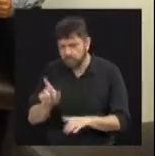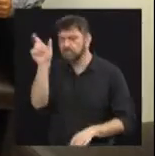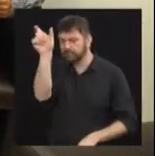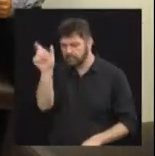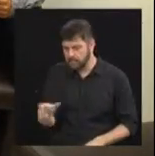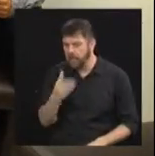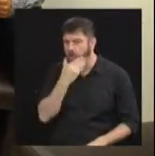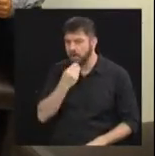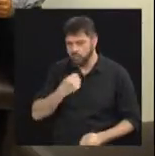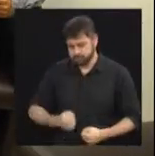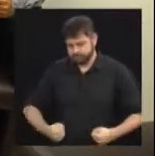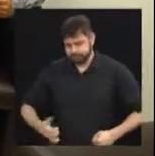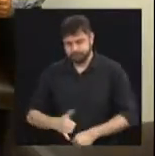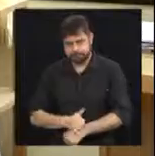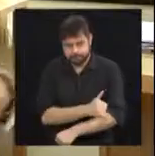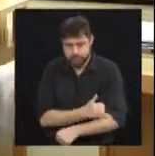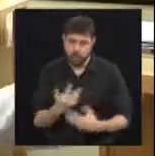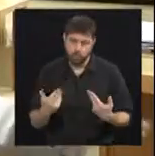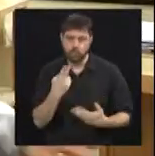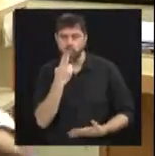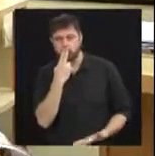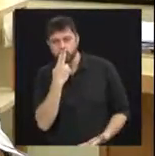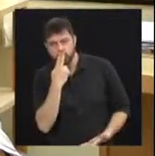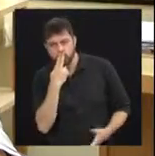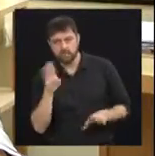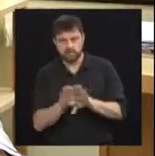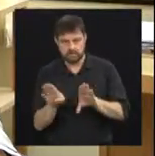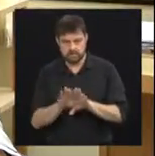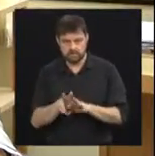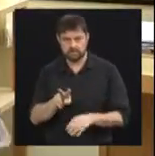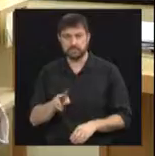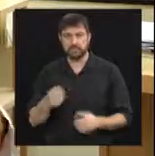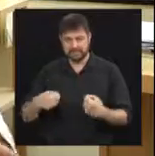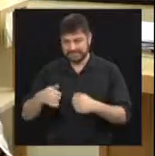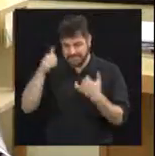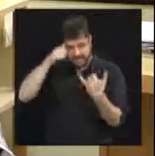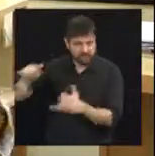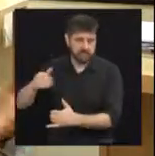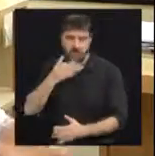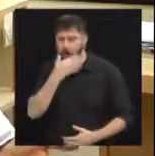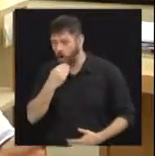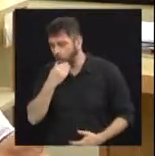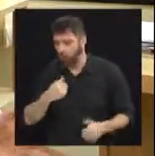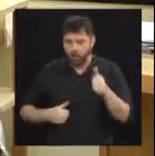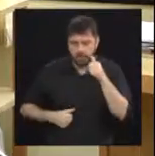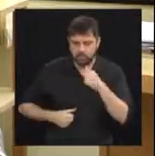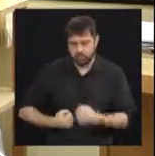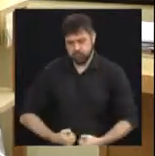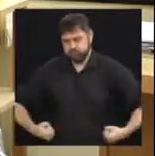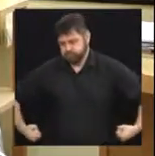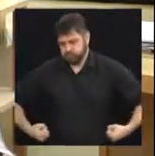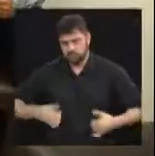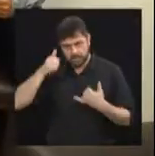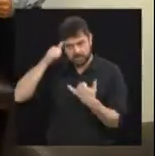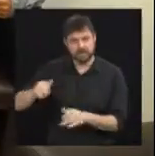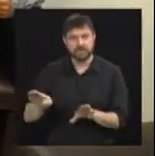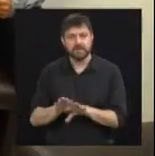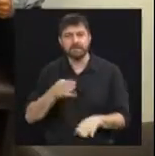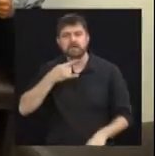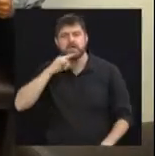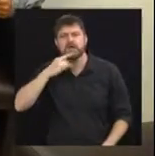pode também. A obesidade, na verdade, assim como o tabagismo, é um fator que deve ser evitado tanto nos homens quanto nas mulheres.